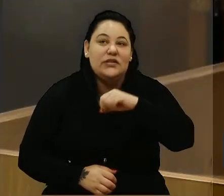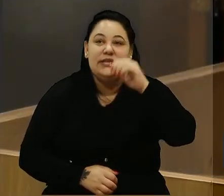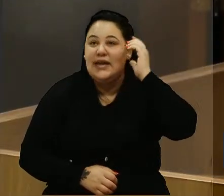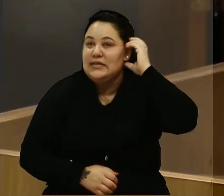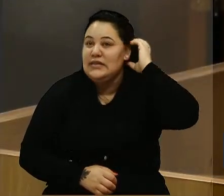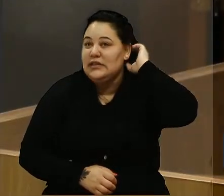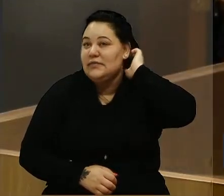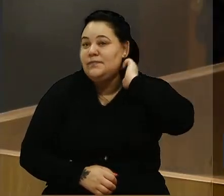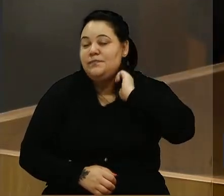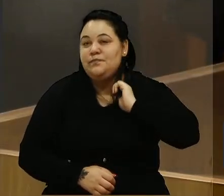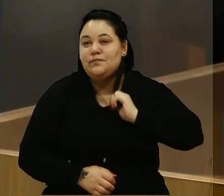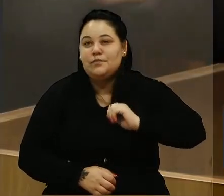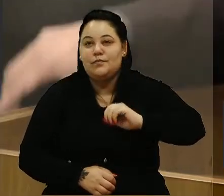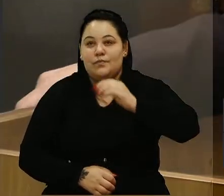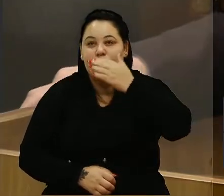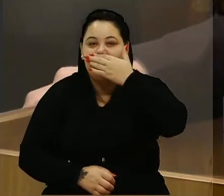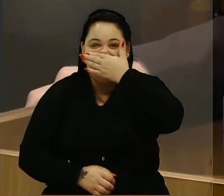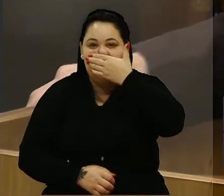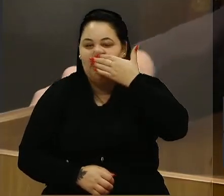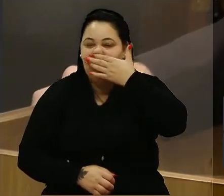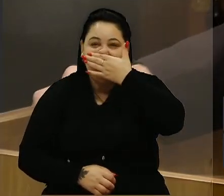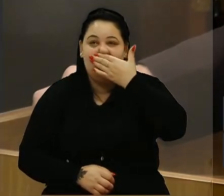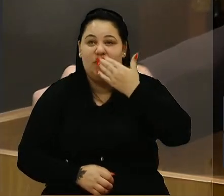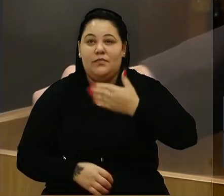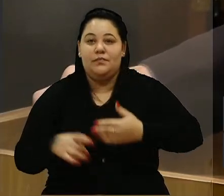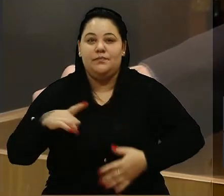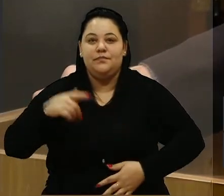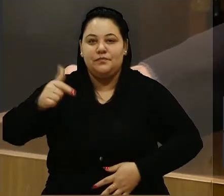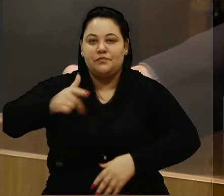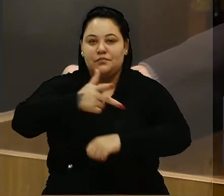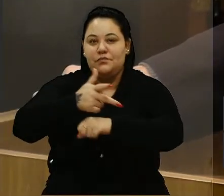Dando sequência, acho que tem mais um vídeo curto.